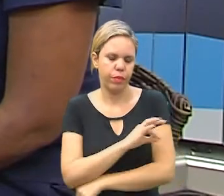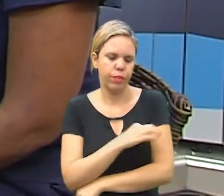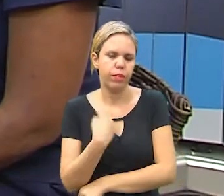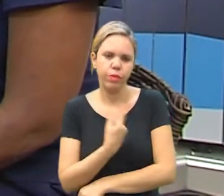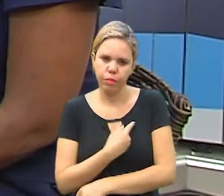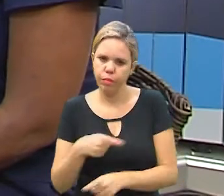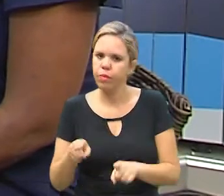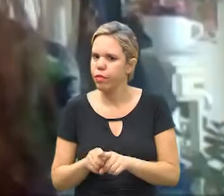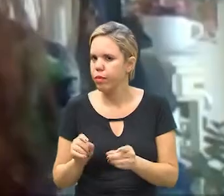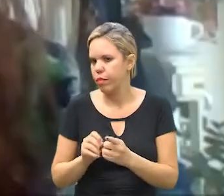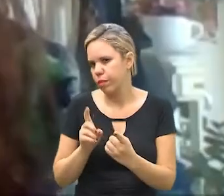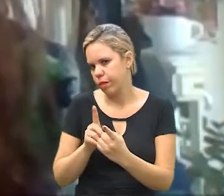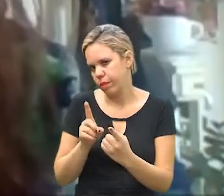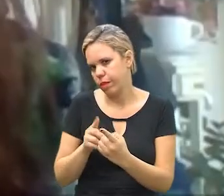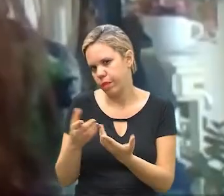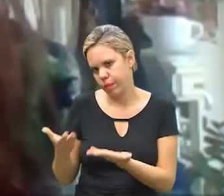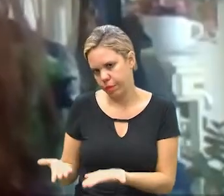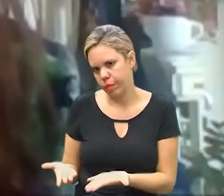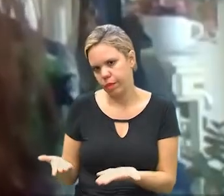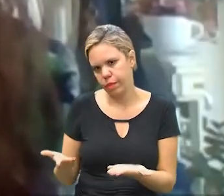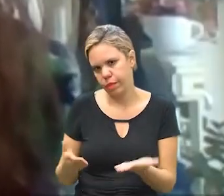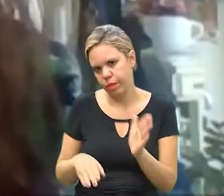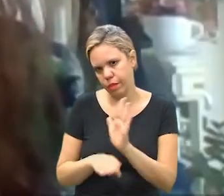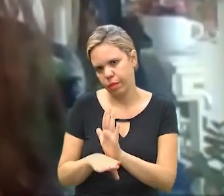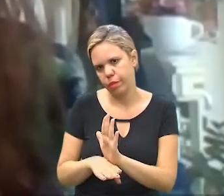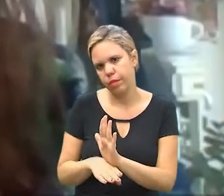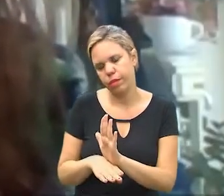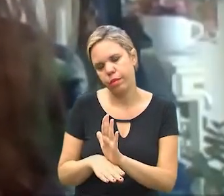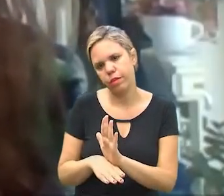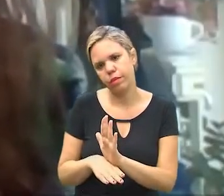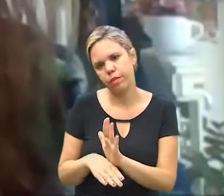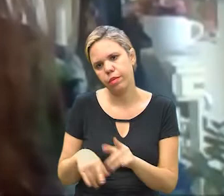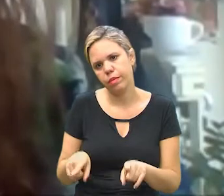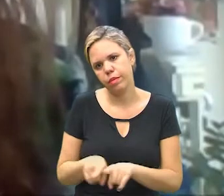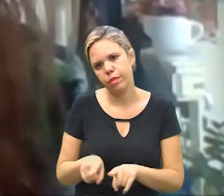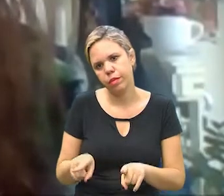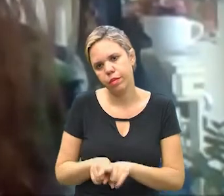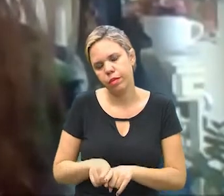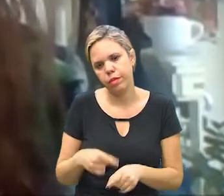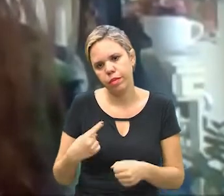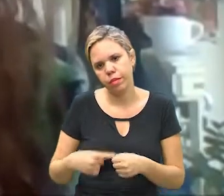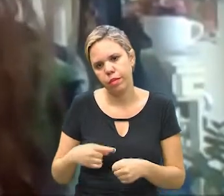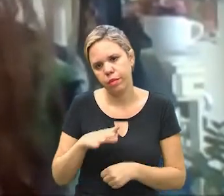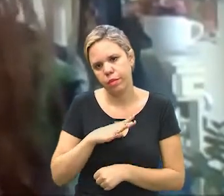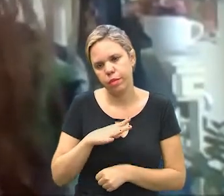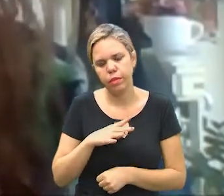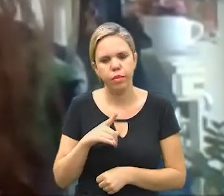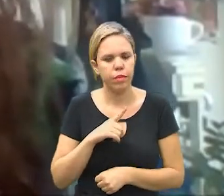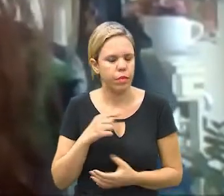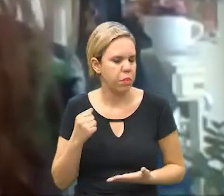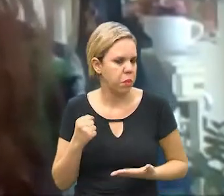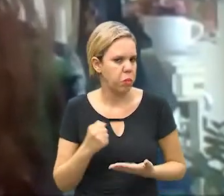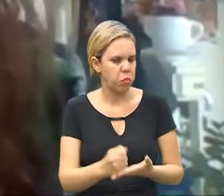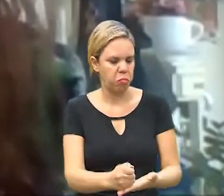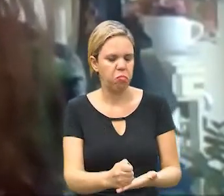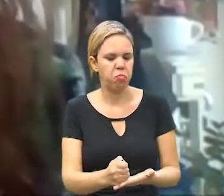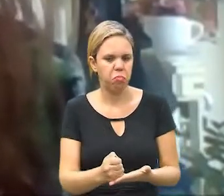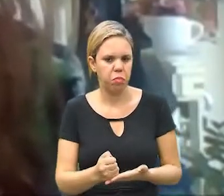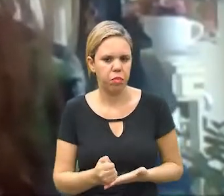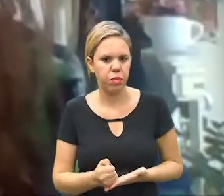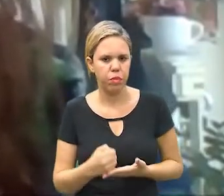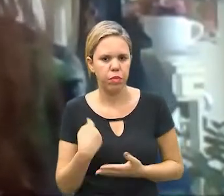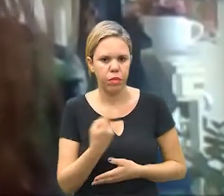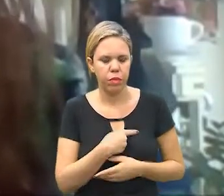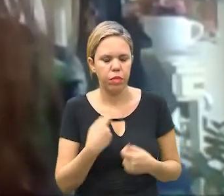nós estamos fazendo esse atendimento. E também a municipalidade nos tem ajudado com